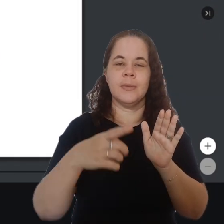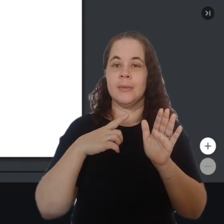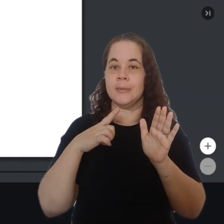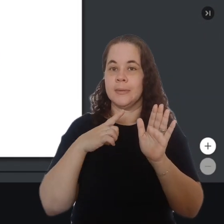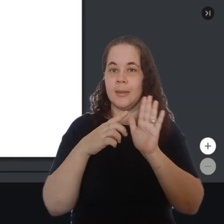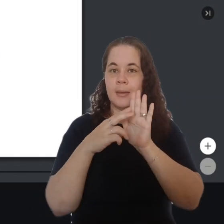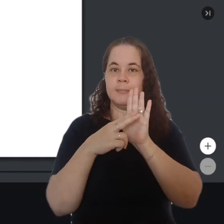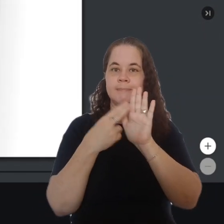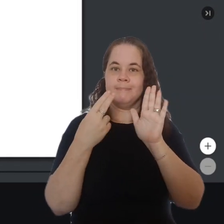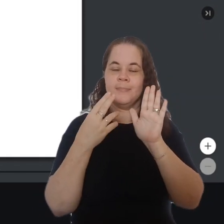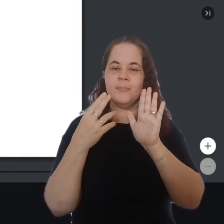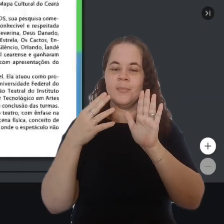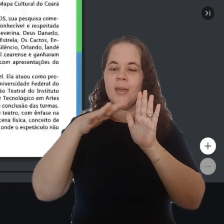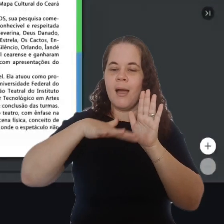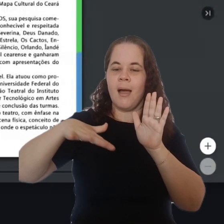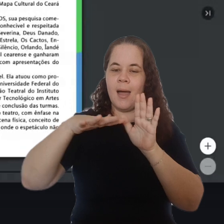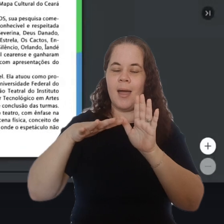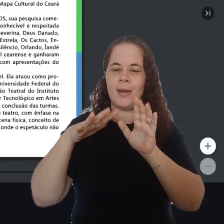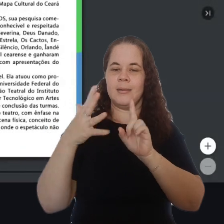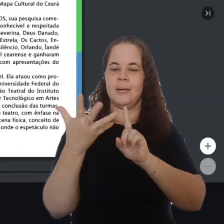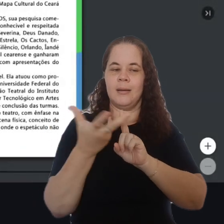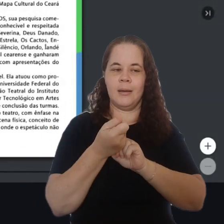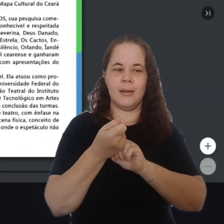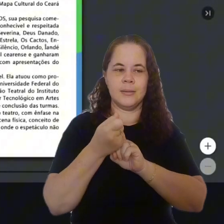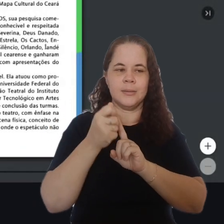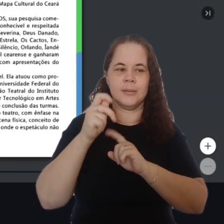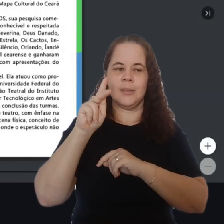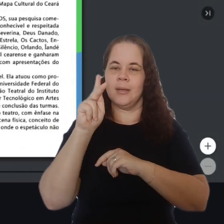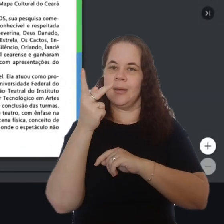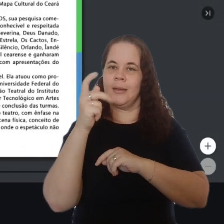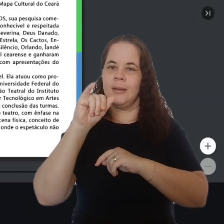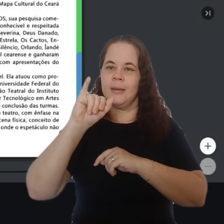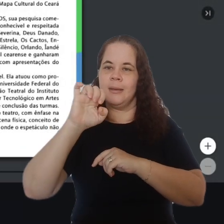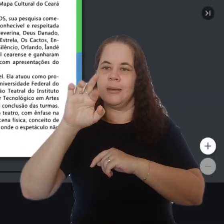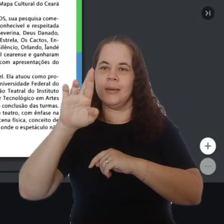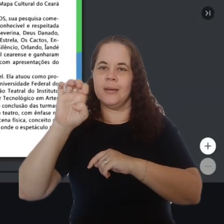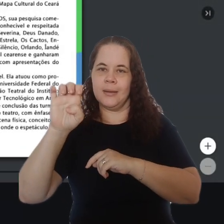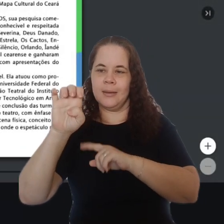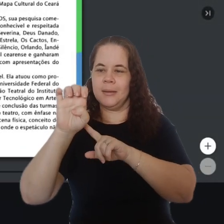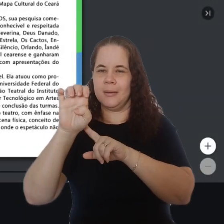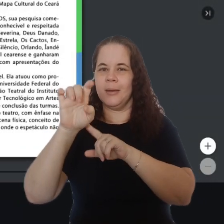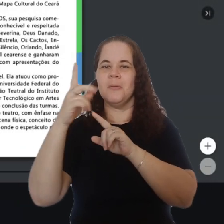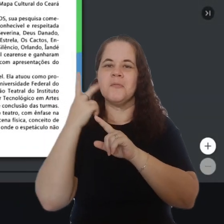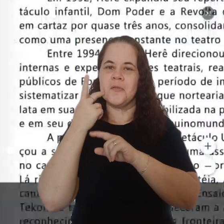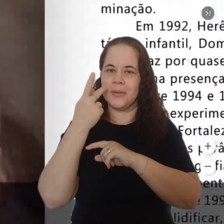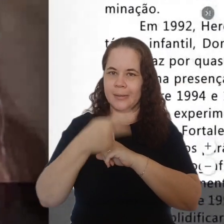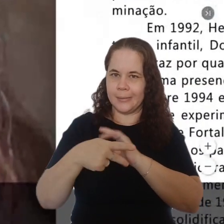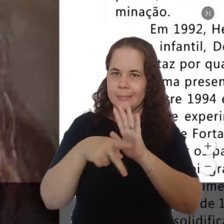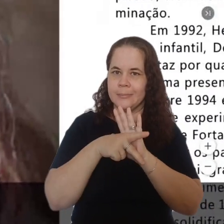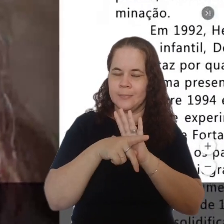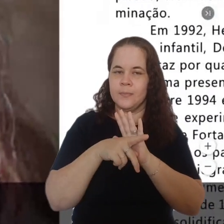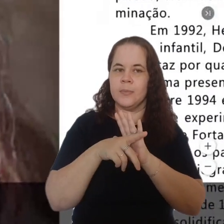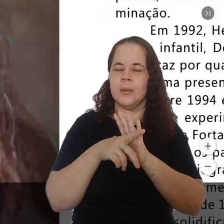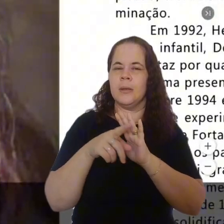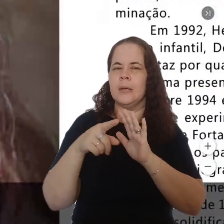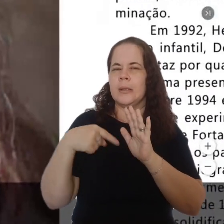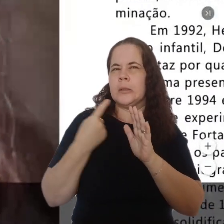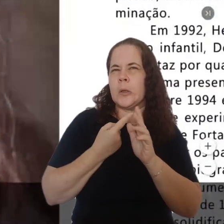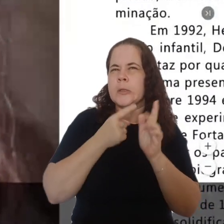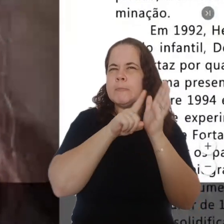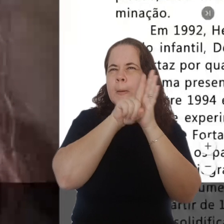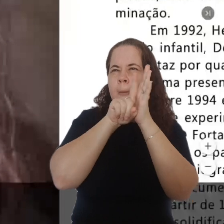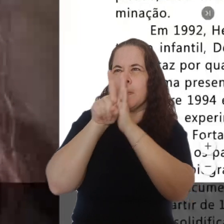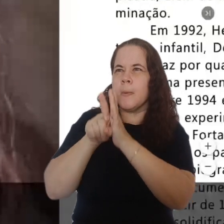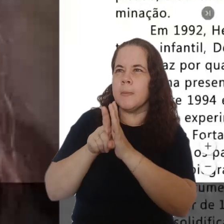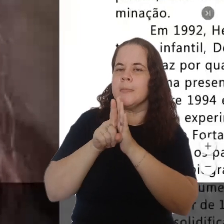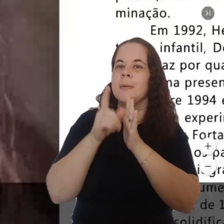de Fortaleza. E a gente teve essa afinidade com os participantes e a gente teve essa intenção